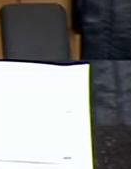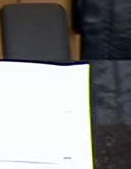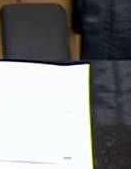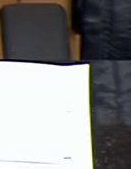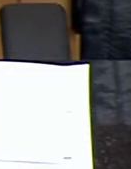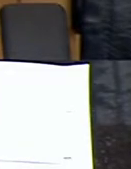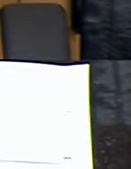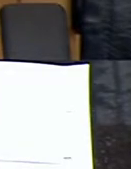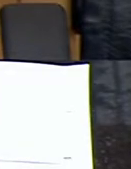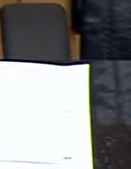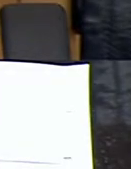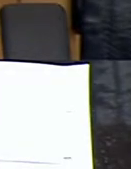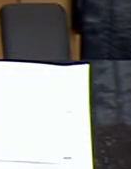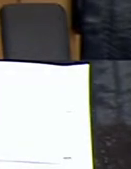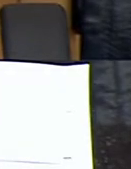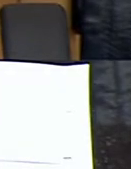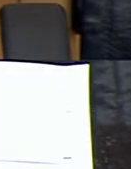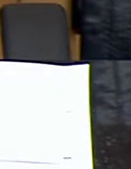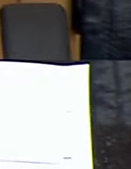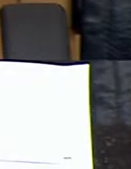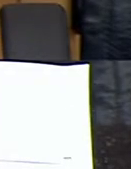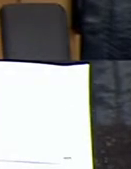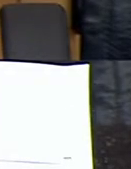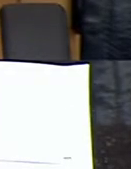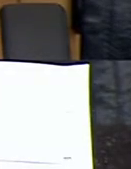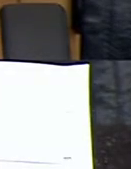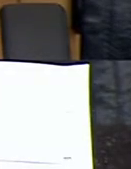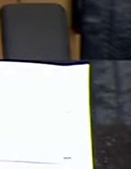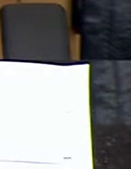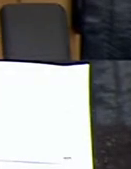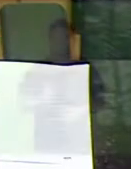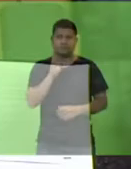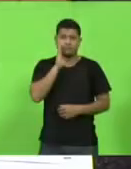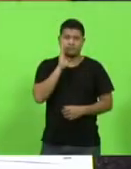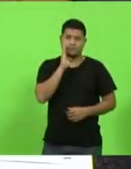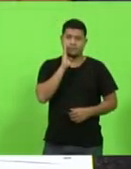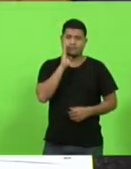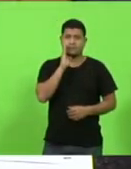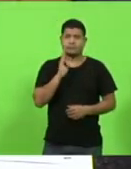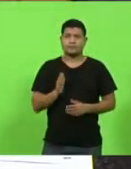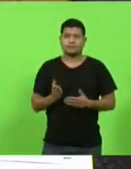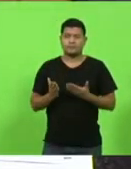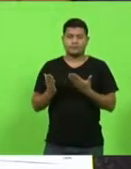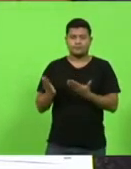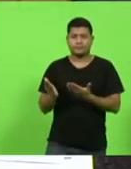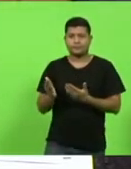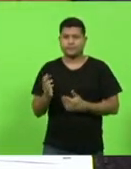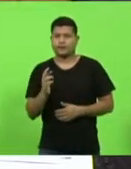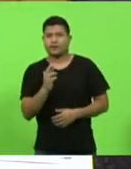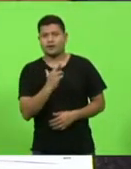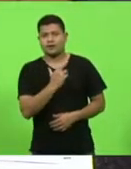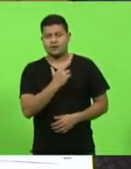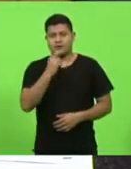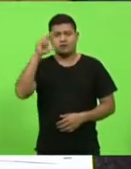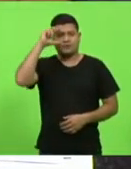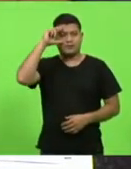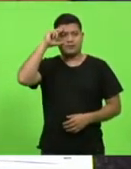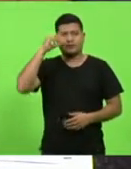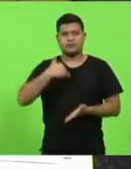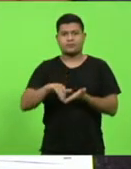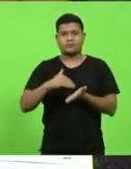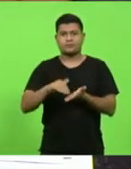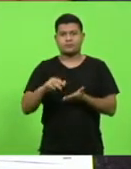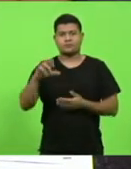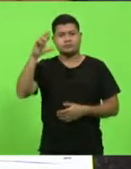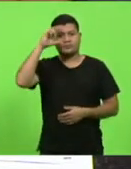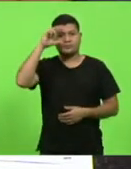deputados Mauro de Nadal, Nilson Berlanda e Ricardo Alba. Secretarias, deputados Ricardo Alba,